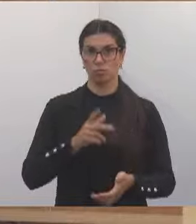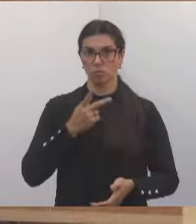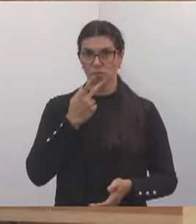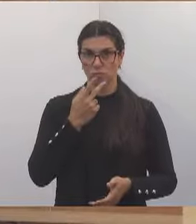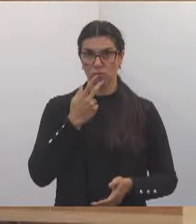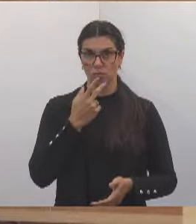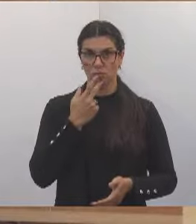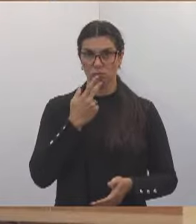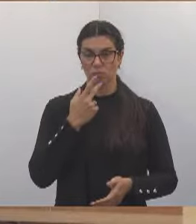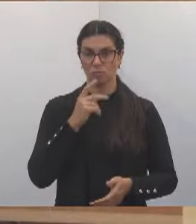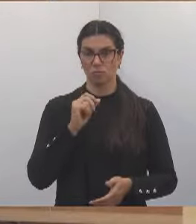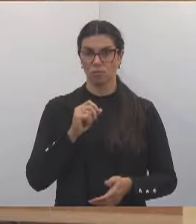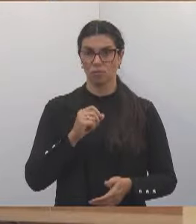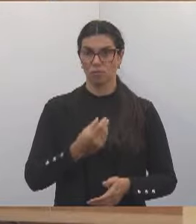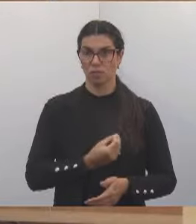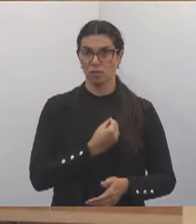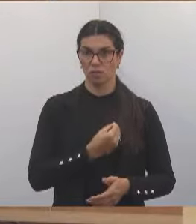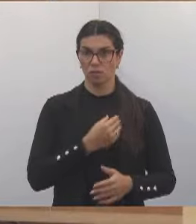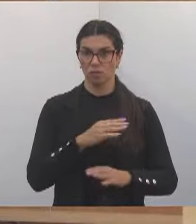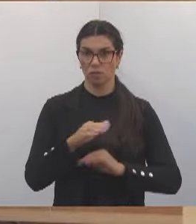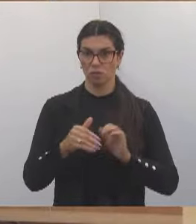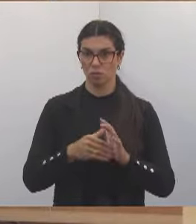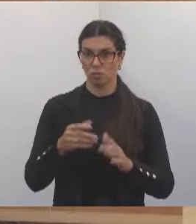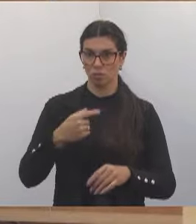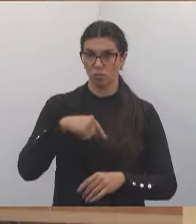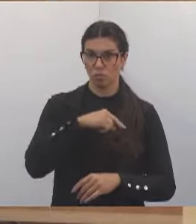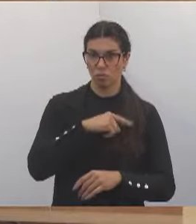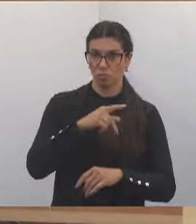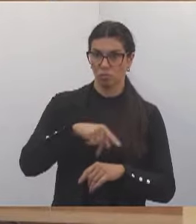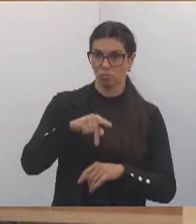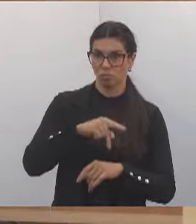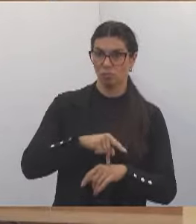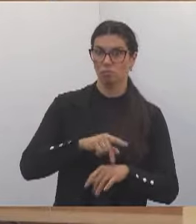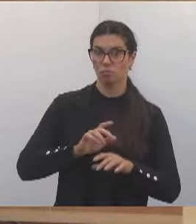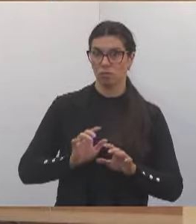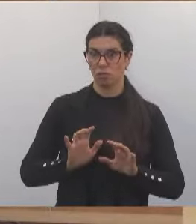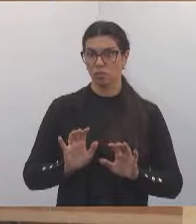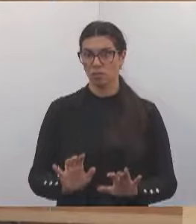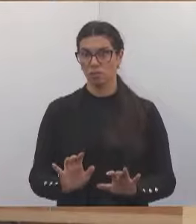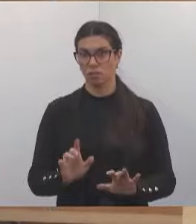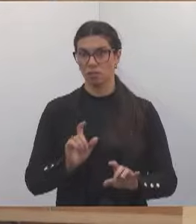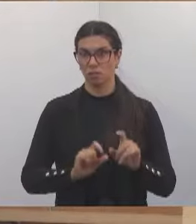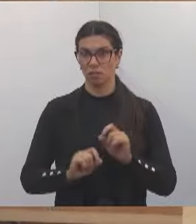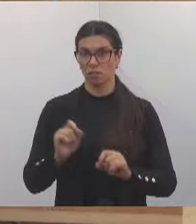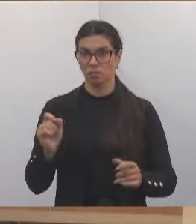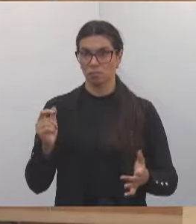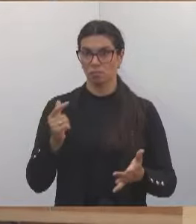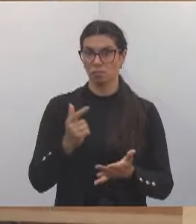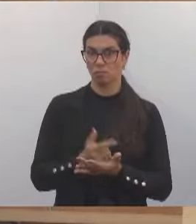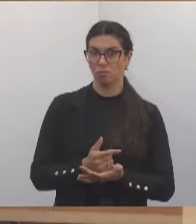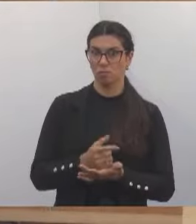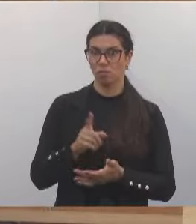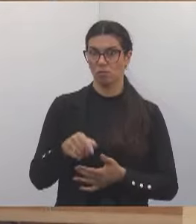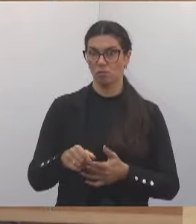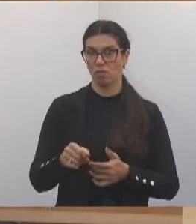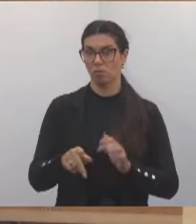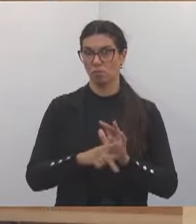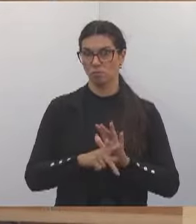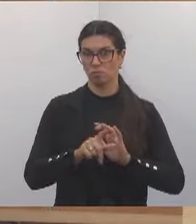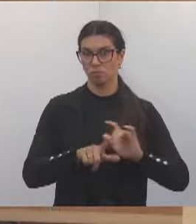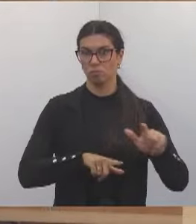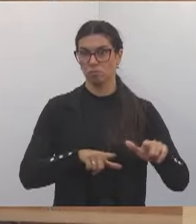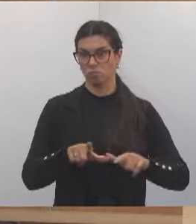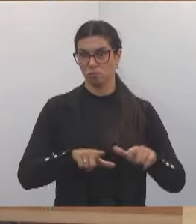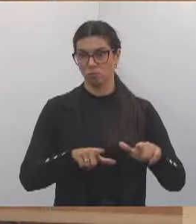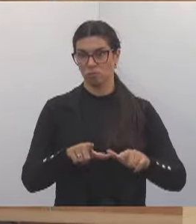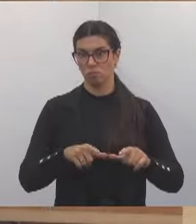manda. A vida inteira o nosso país foi assim e a vida inteira quem pagou a conta foi a classe trabalhadora,